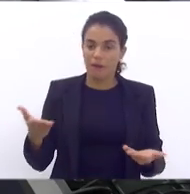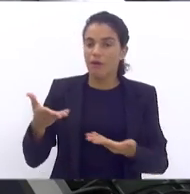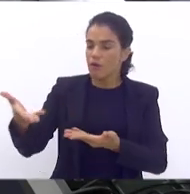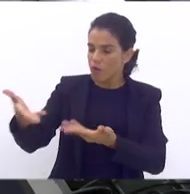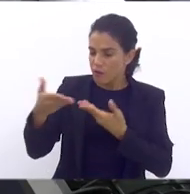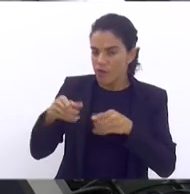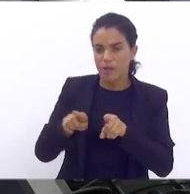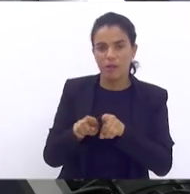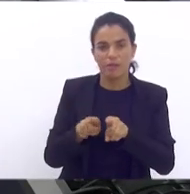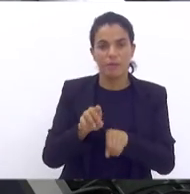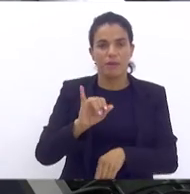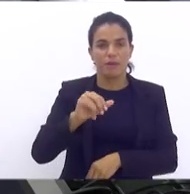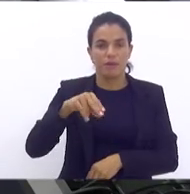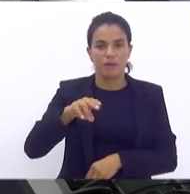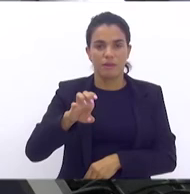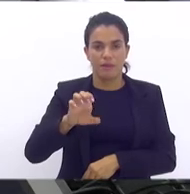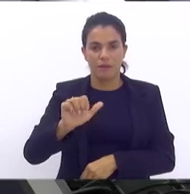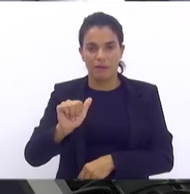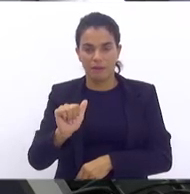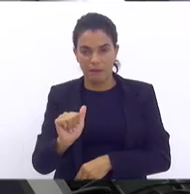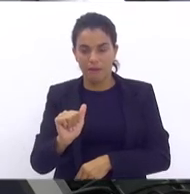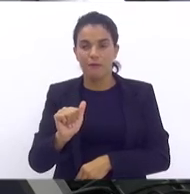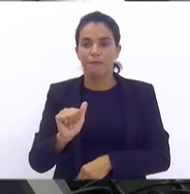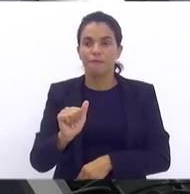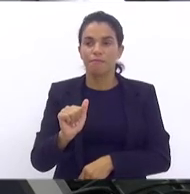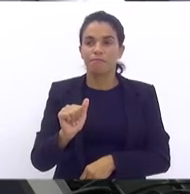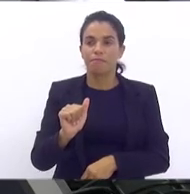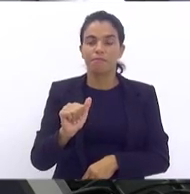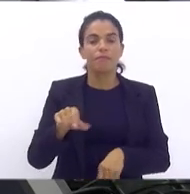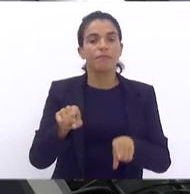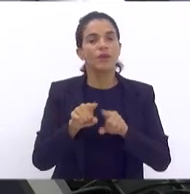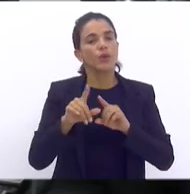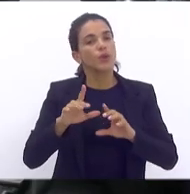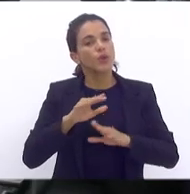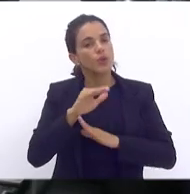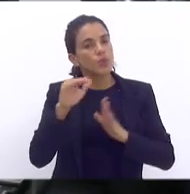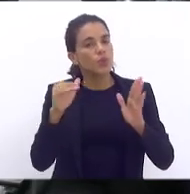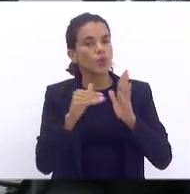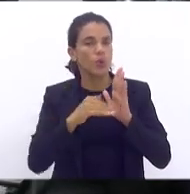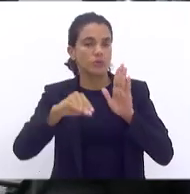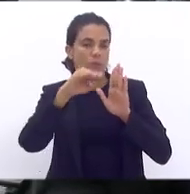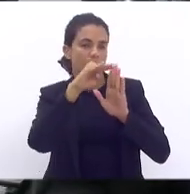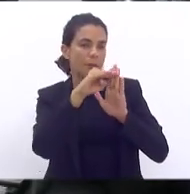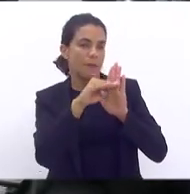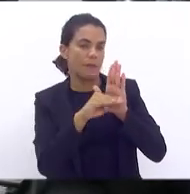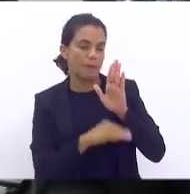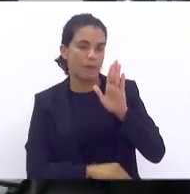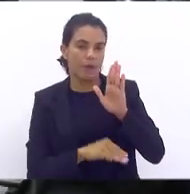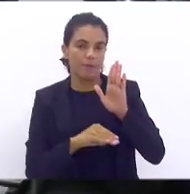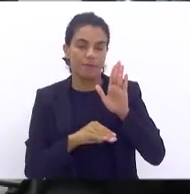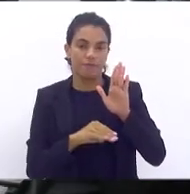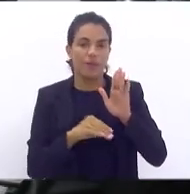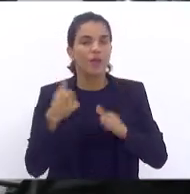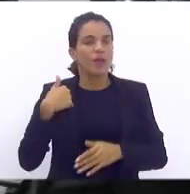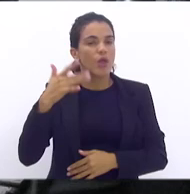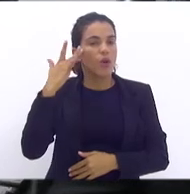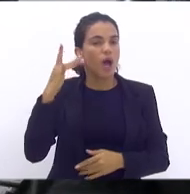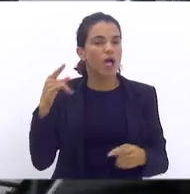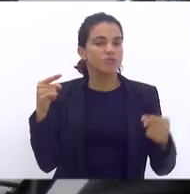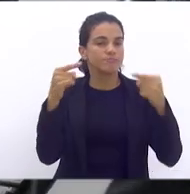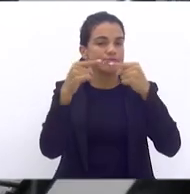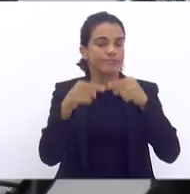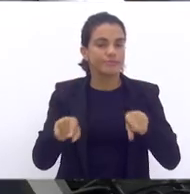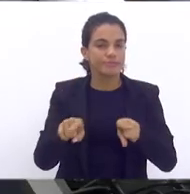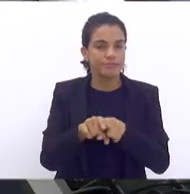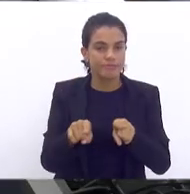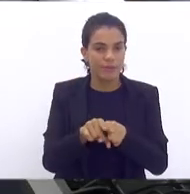convidar o INEA, né, e todos os temas pertinentes aqui nós solicitamos. E eu acho que seria adequado também, presidente,